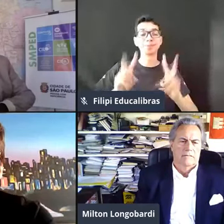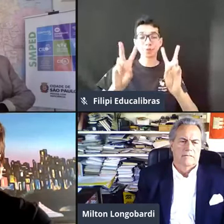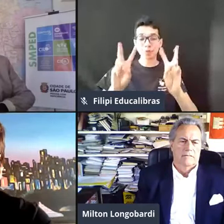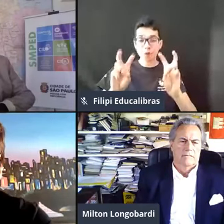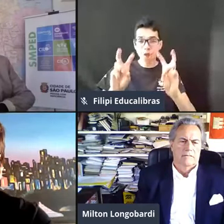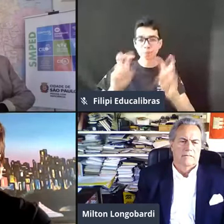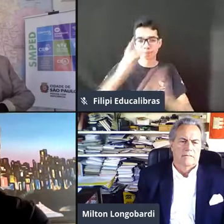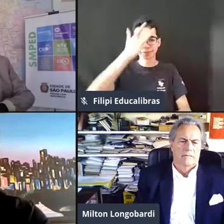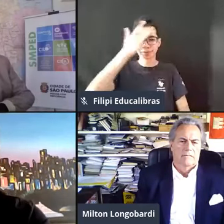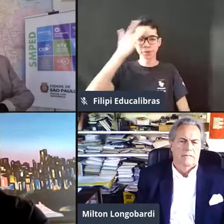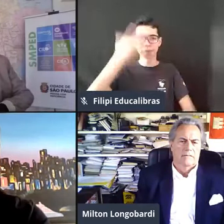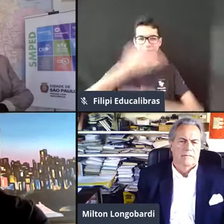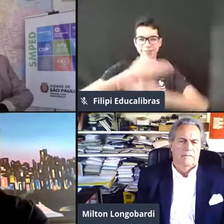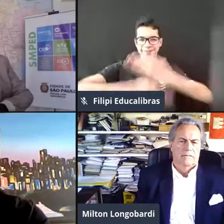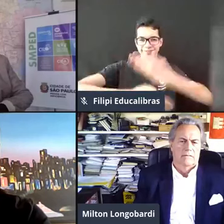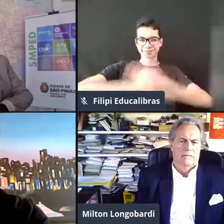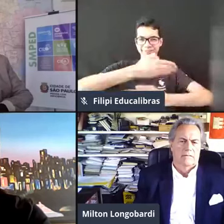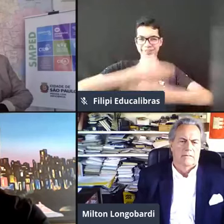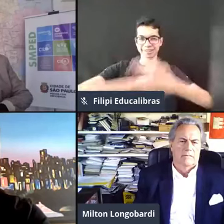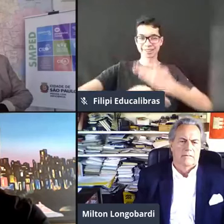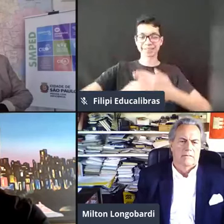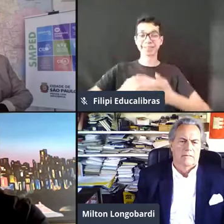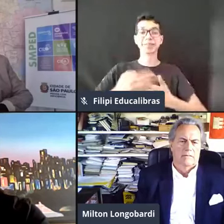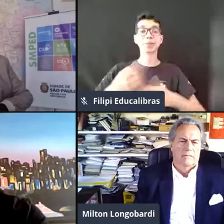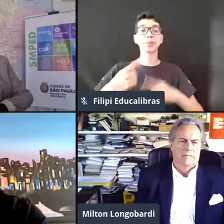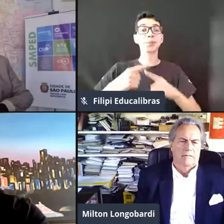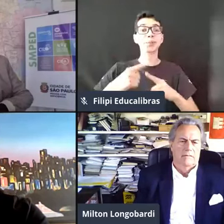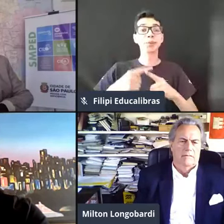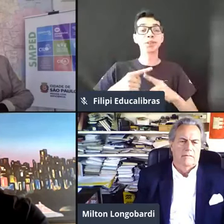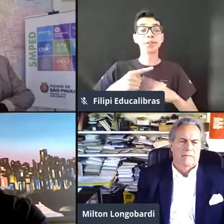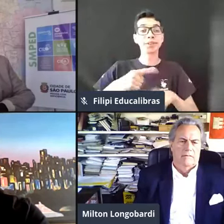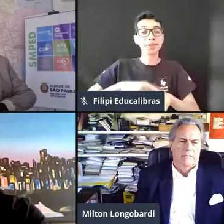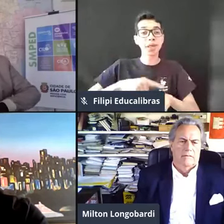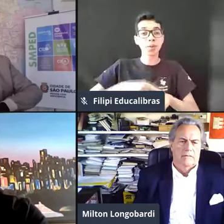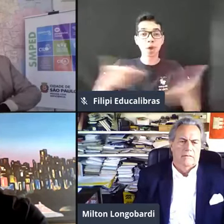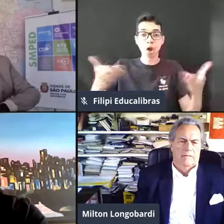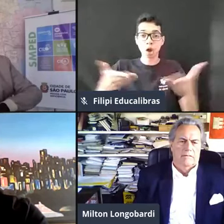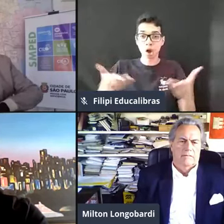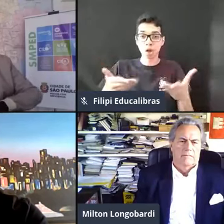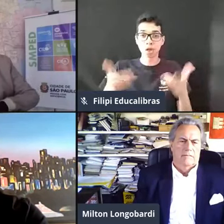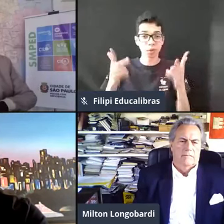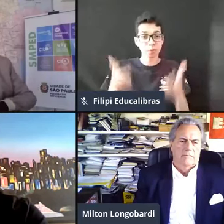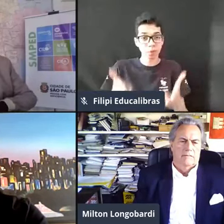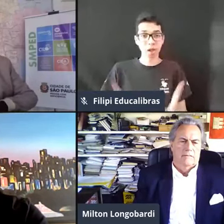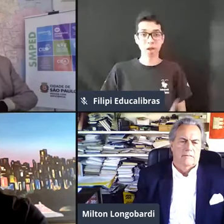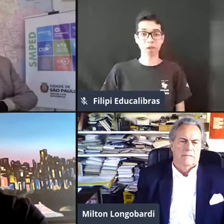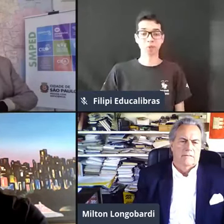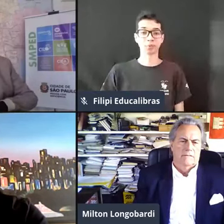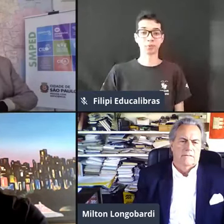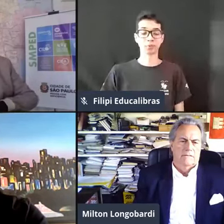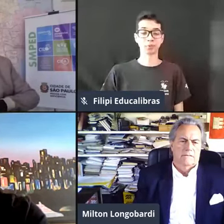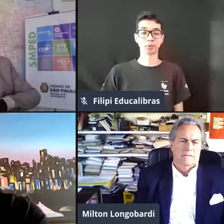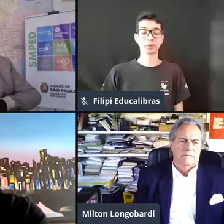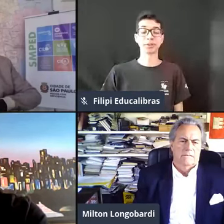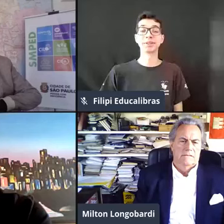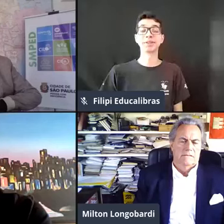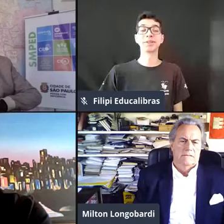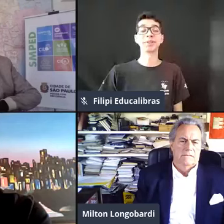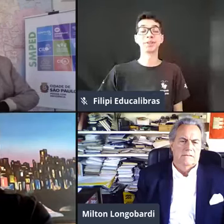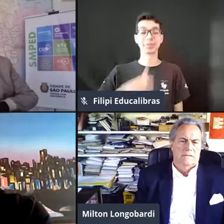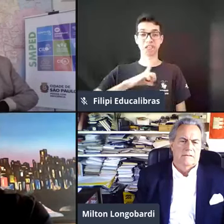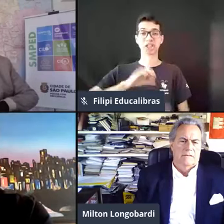em momentos assim que nós recebemos ameaças a direitos